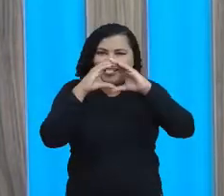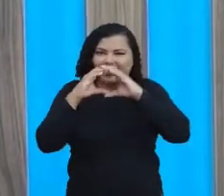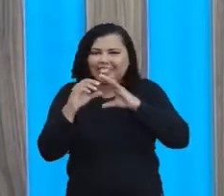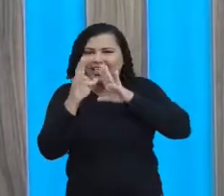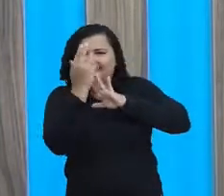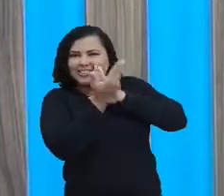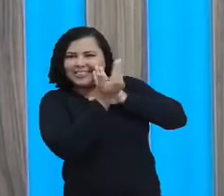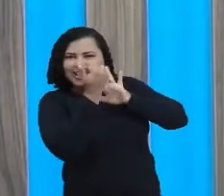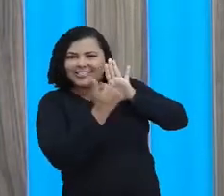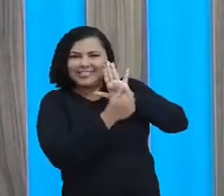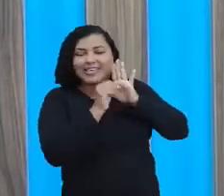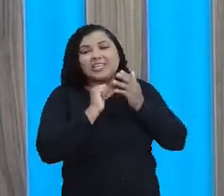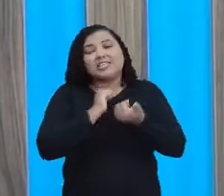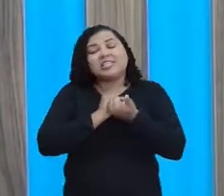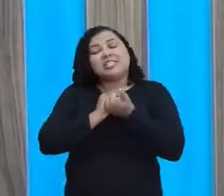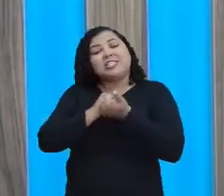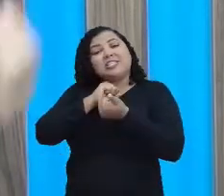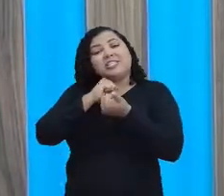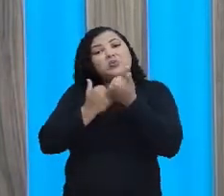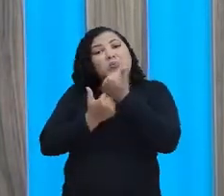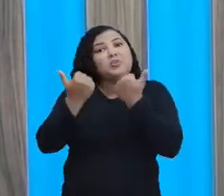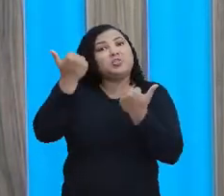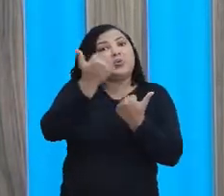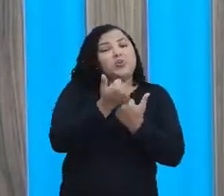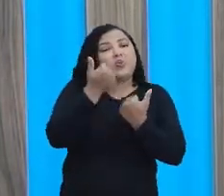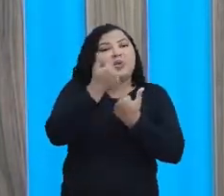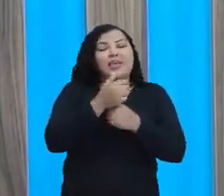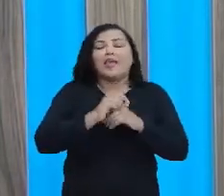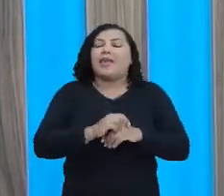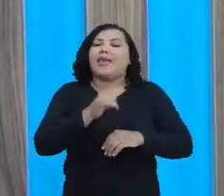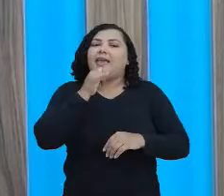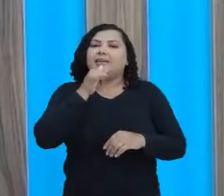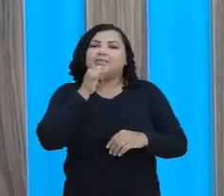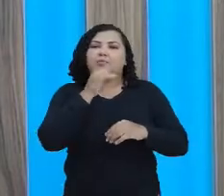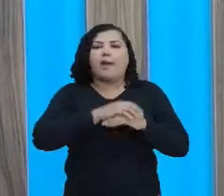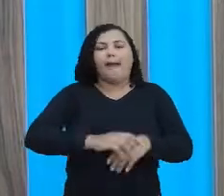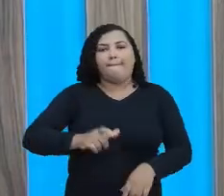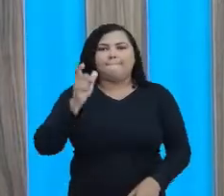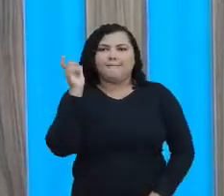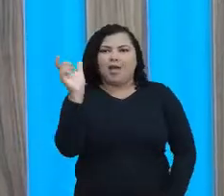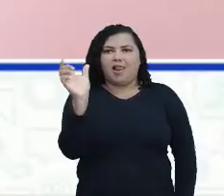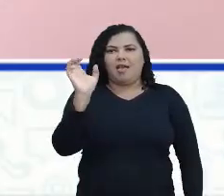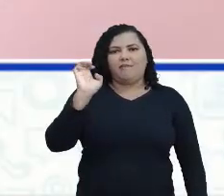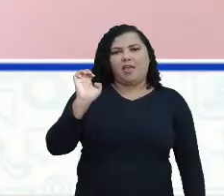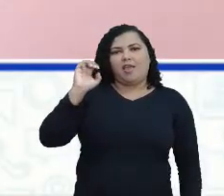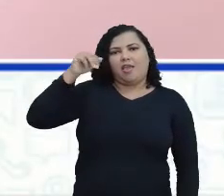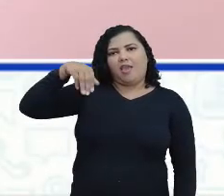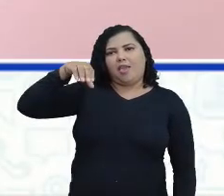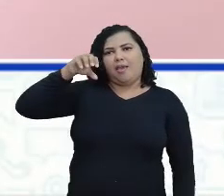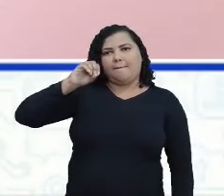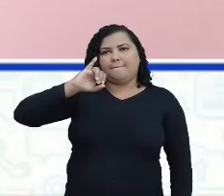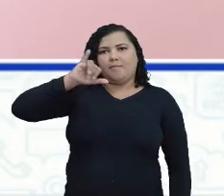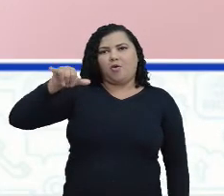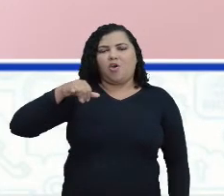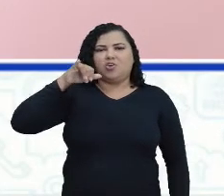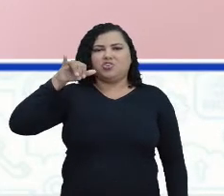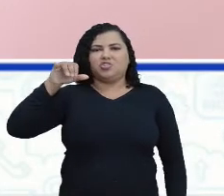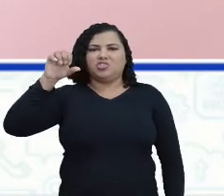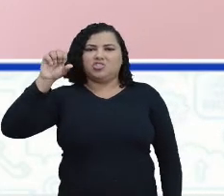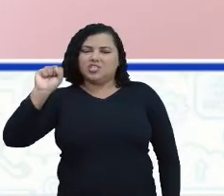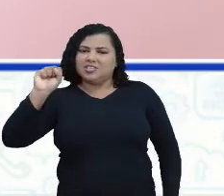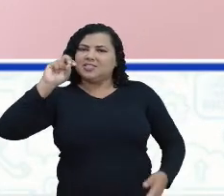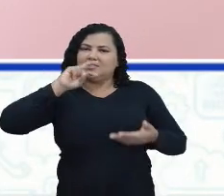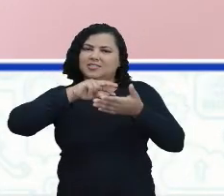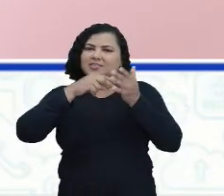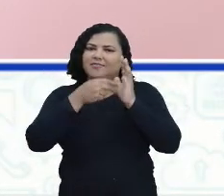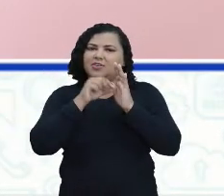acabam substituindo até orações inteiras. A palavra emoji, ela vem de imagem e letra, e